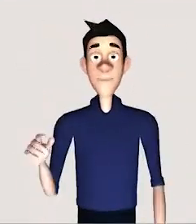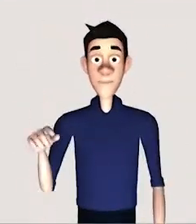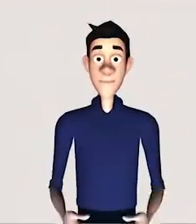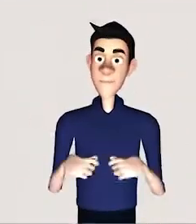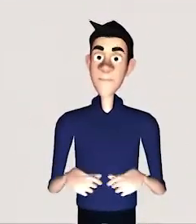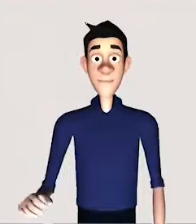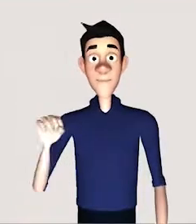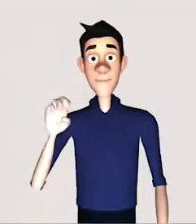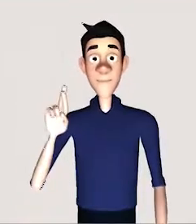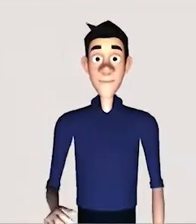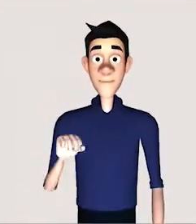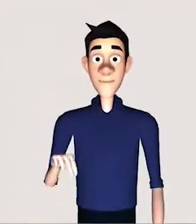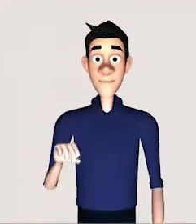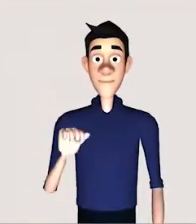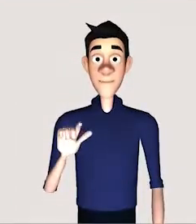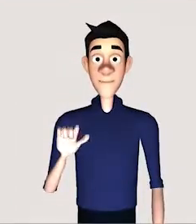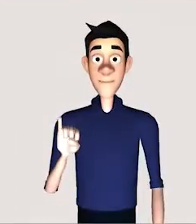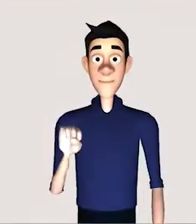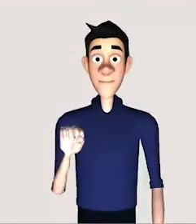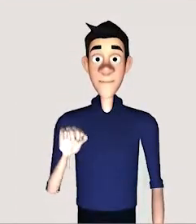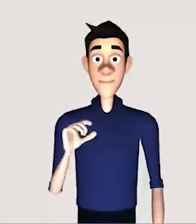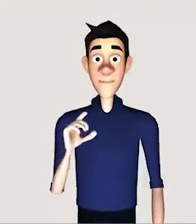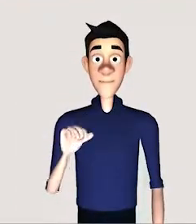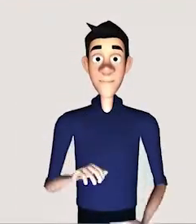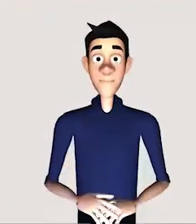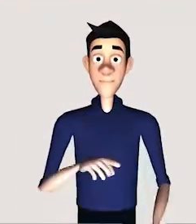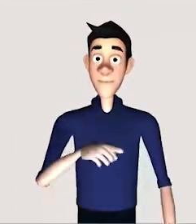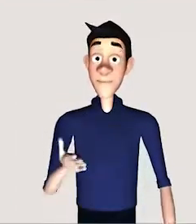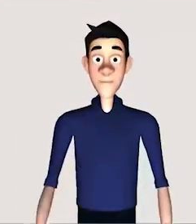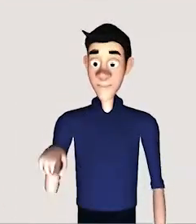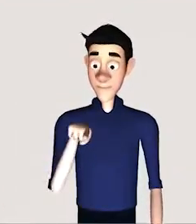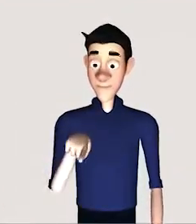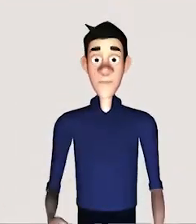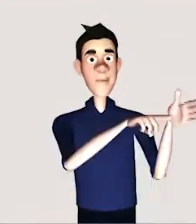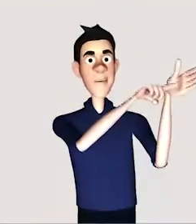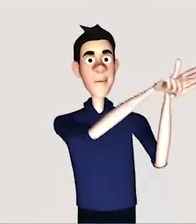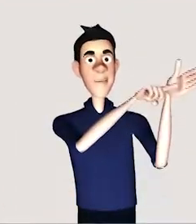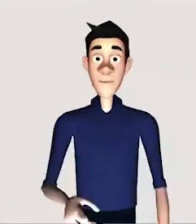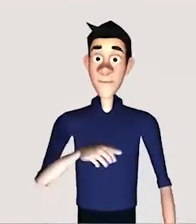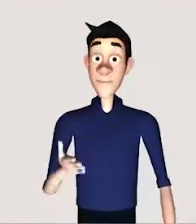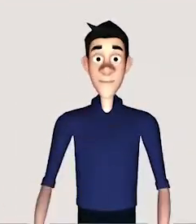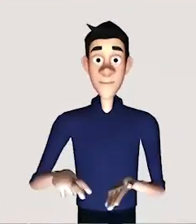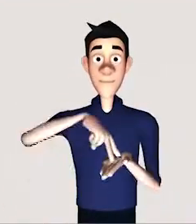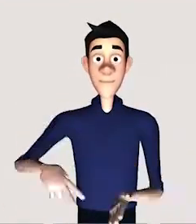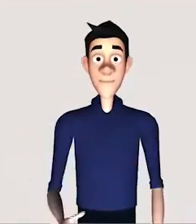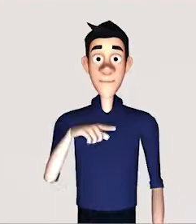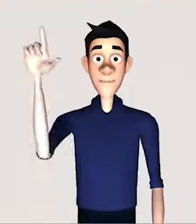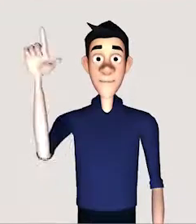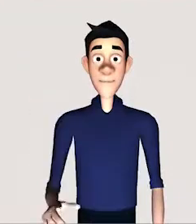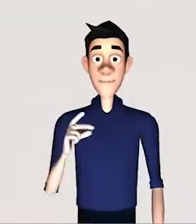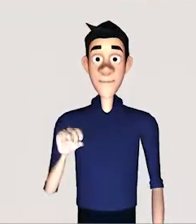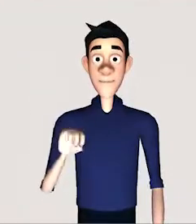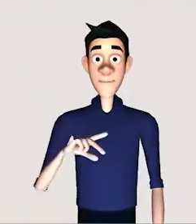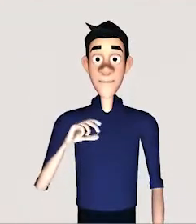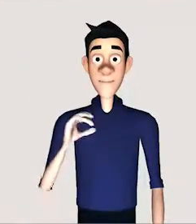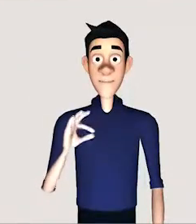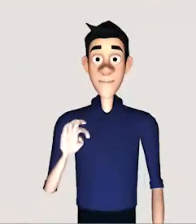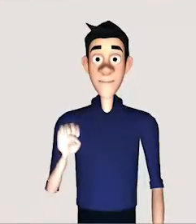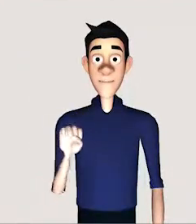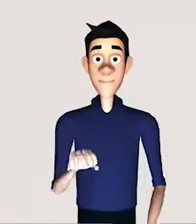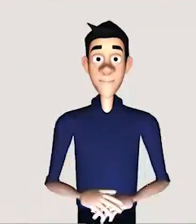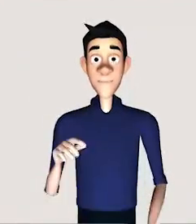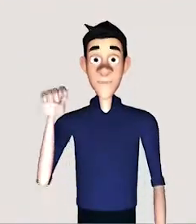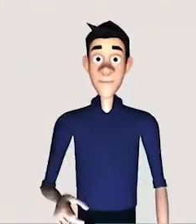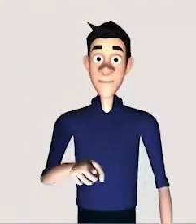analisadas. E você acaba, nessa análise, levantando outras hipóteses que você nem tinha vislumbrado anteriormente. E